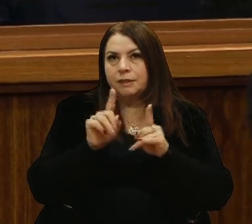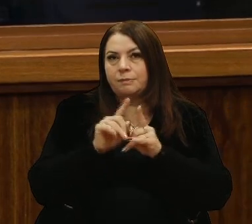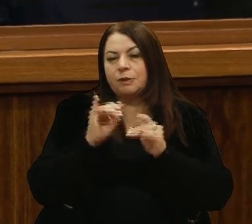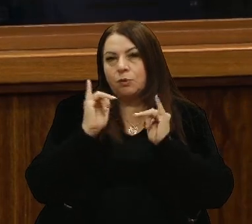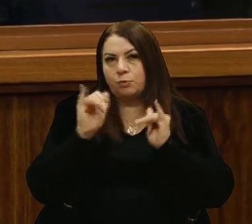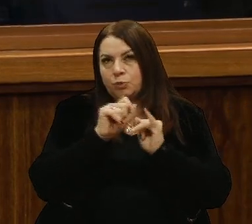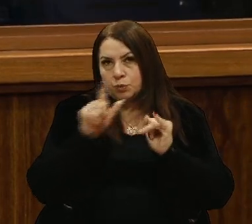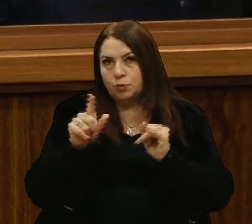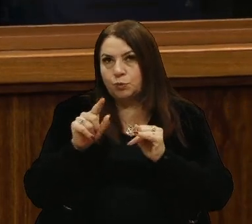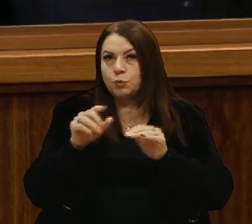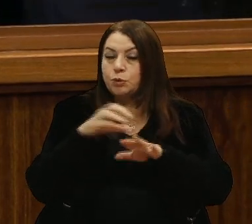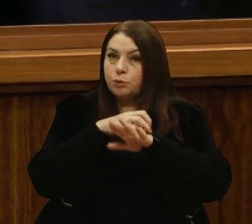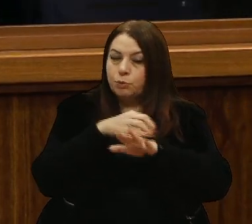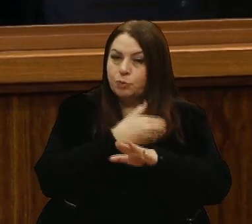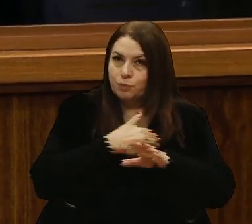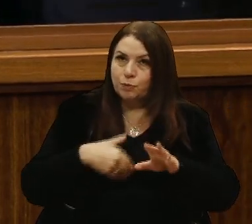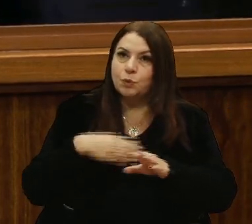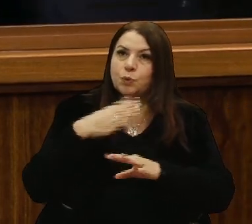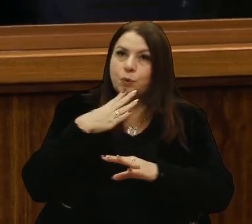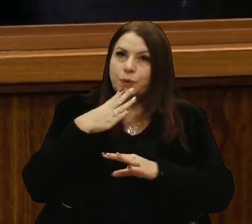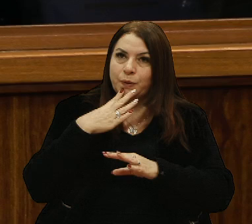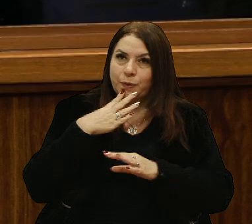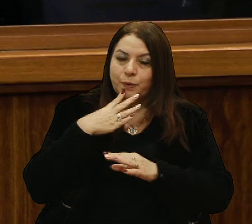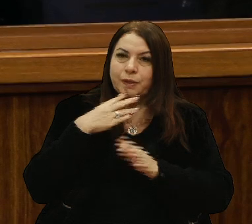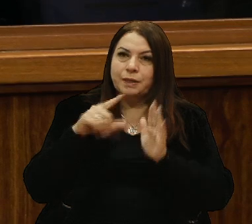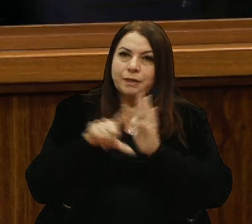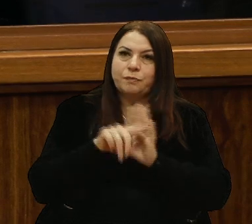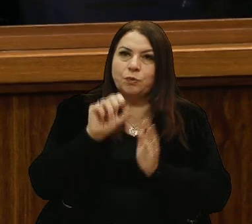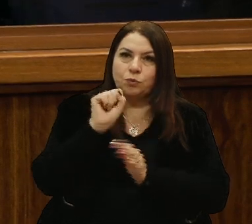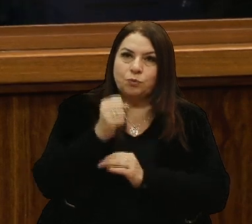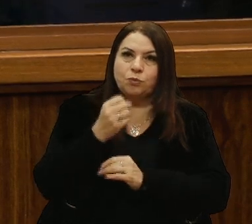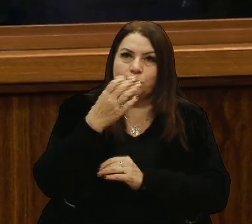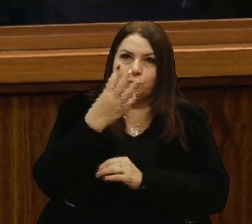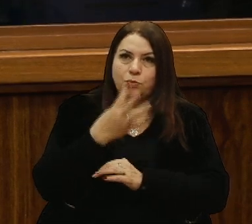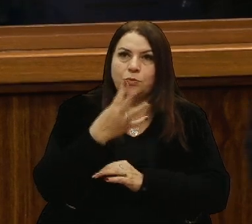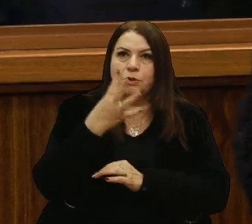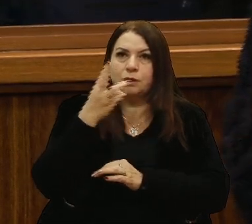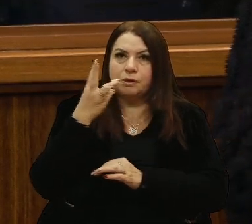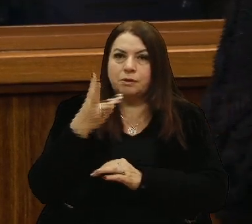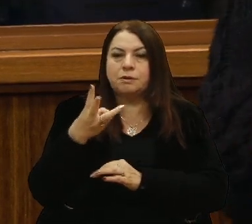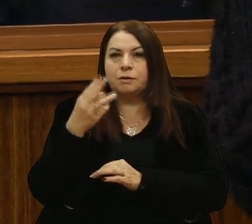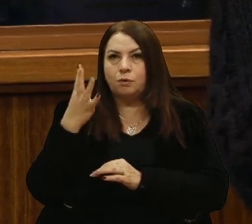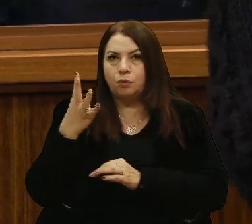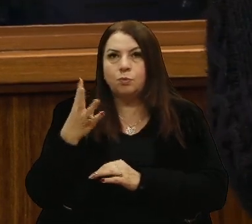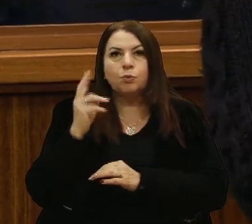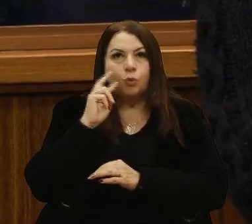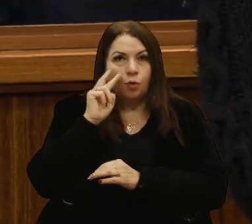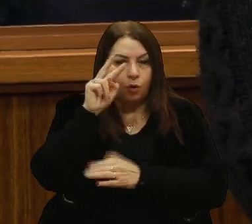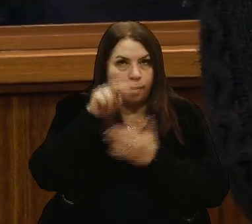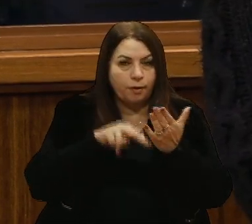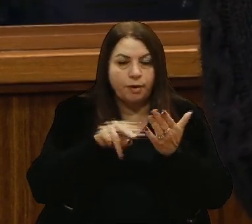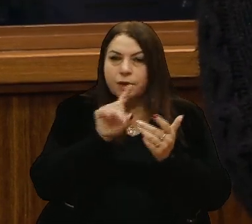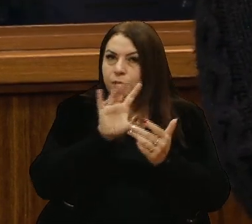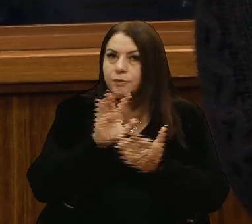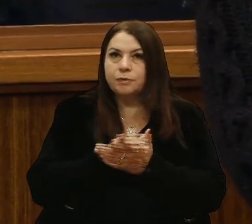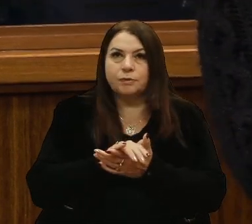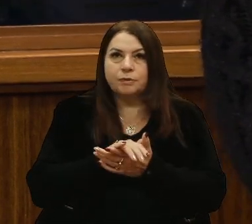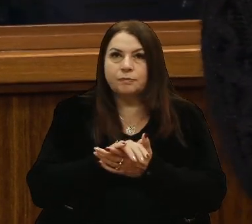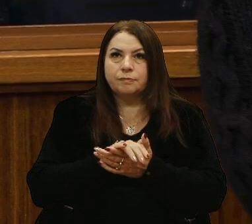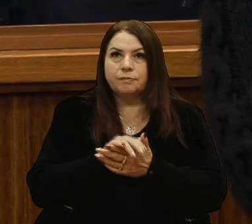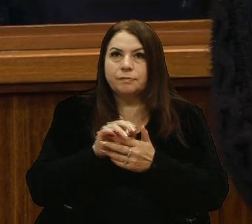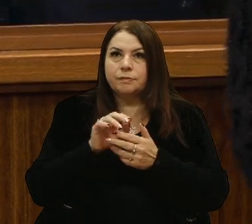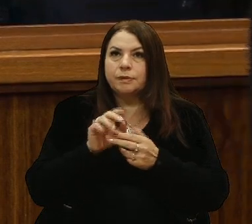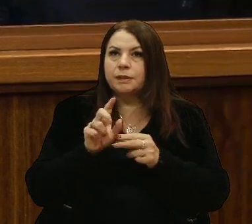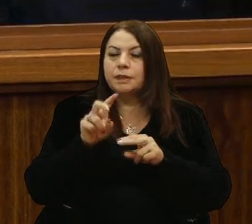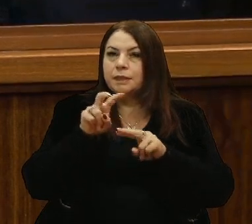público. Então, quem conhece a Lei 8.434, dê uma olhadinha. Era só sentado,